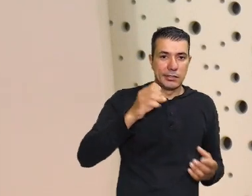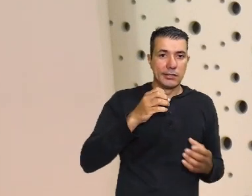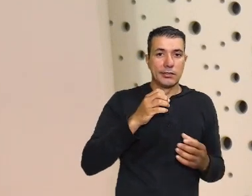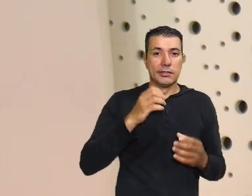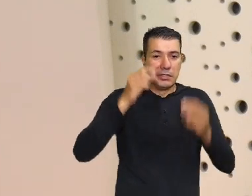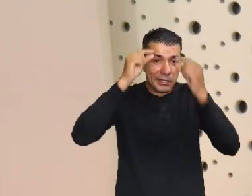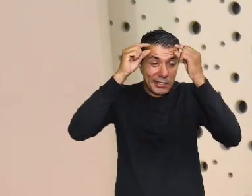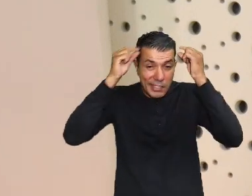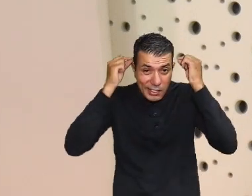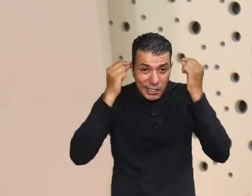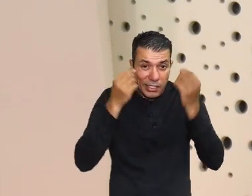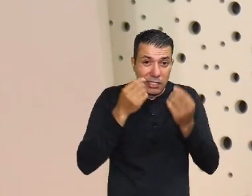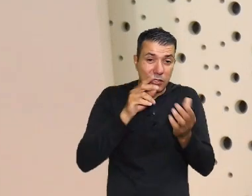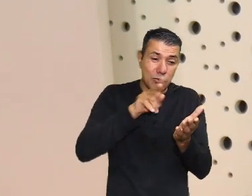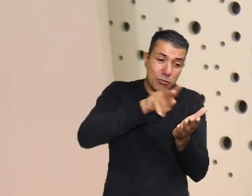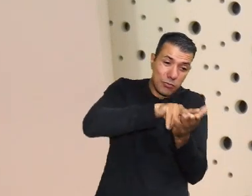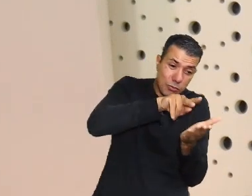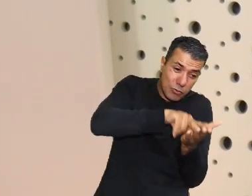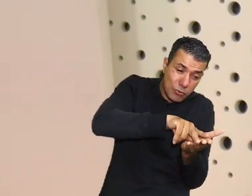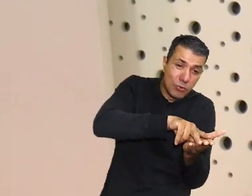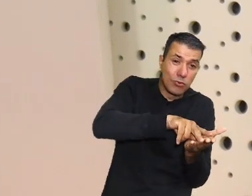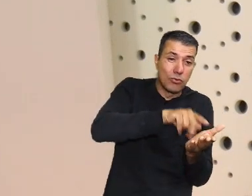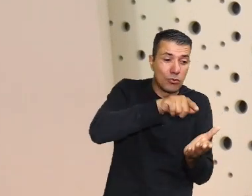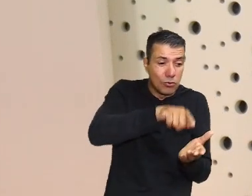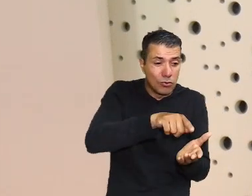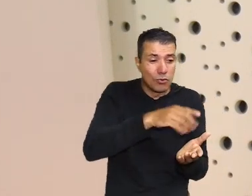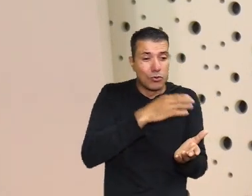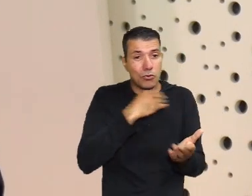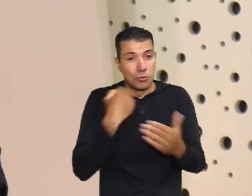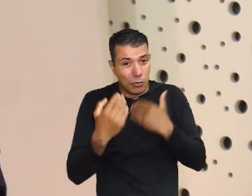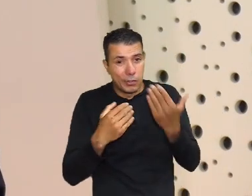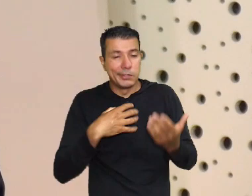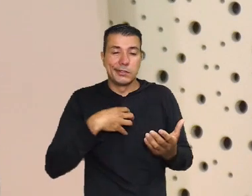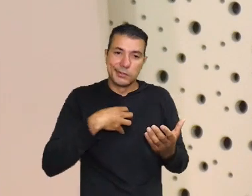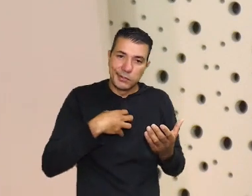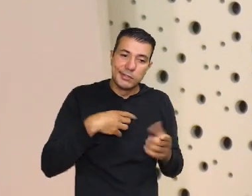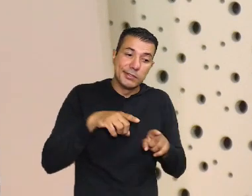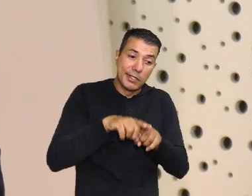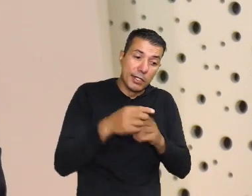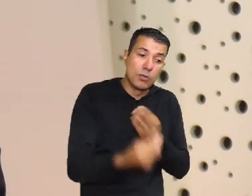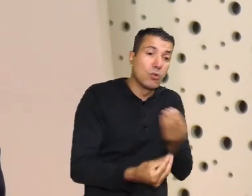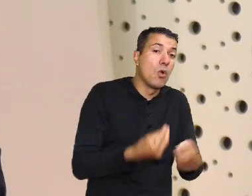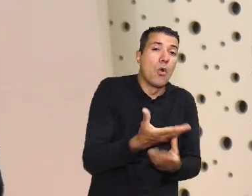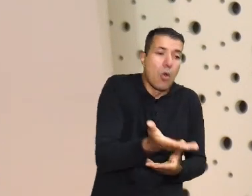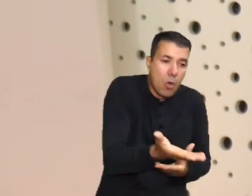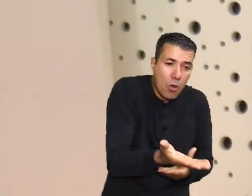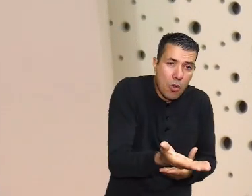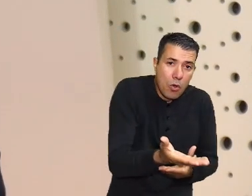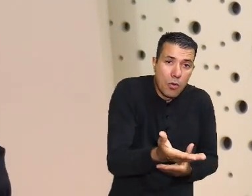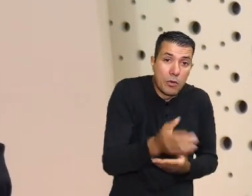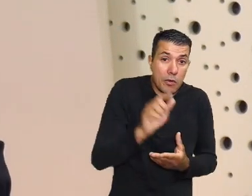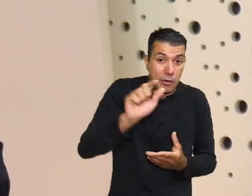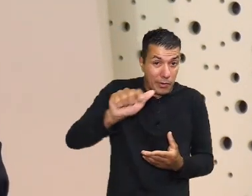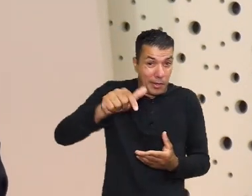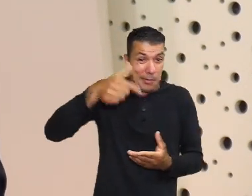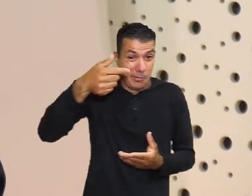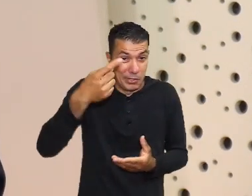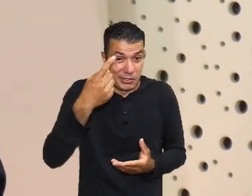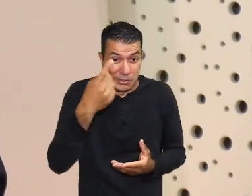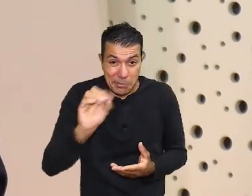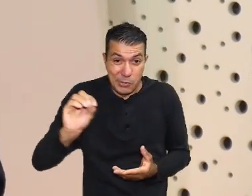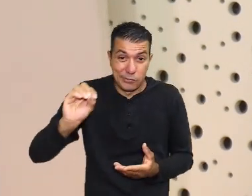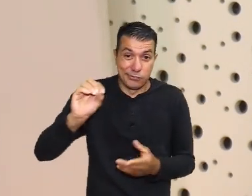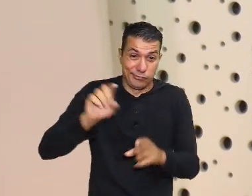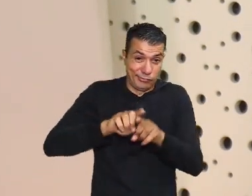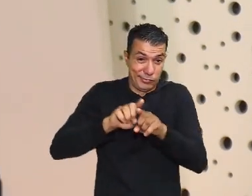onde os mortos estão dormindo, a sepultura, a tumba, o túmulo, aí faz sentido. Porque quando, depois do milênio, Jesus